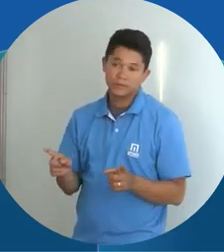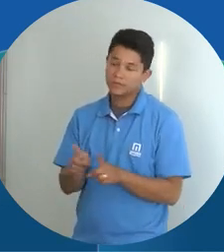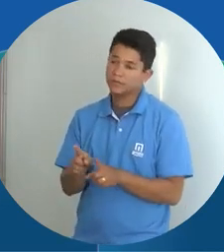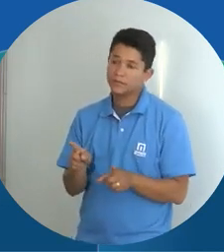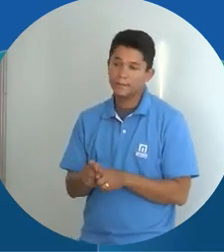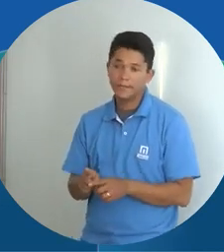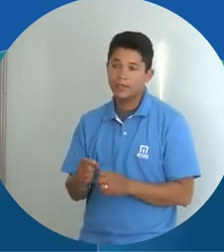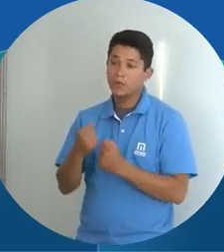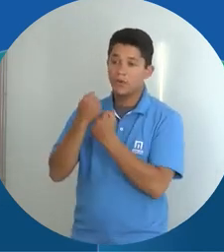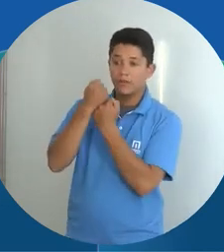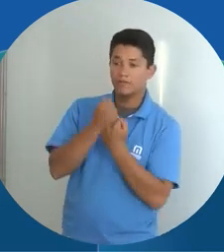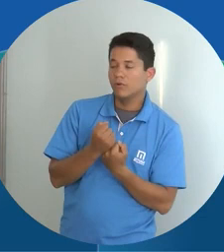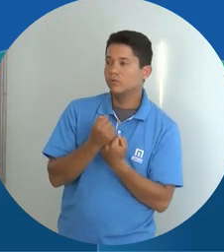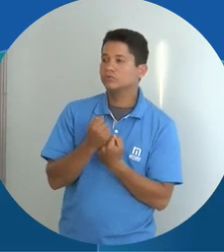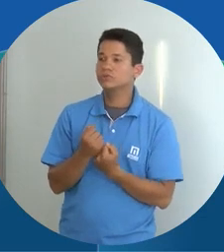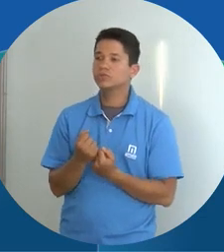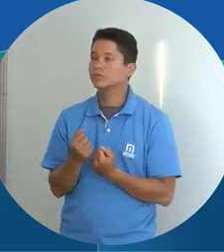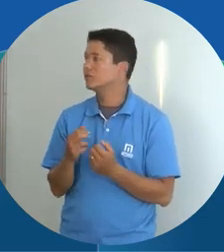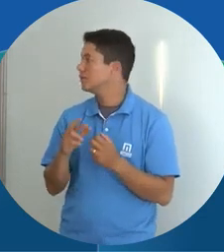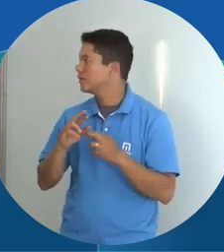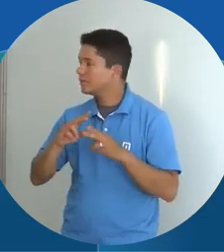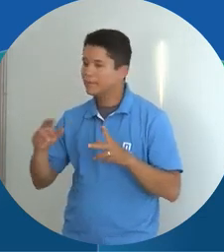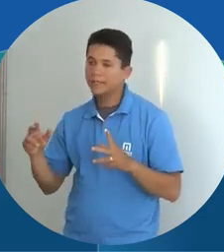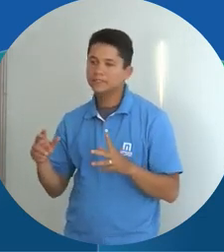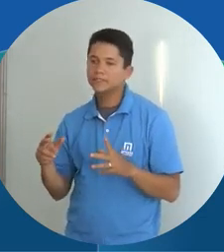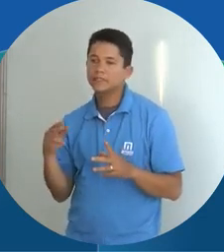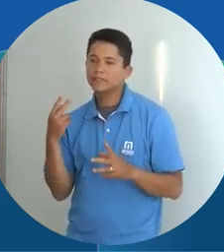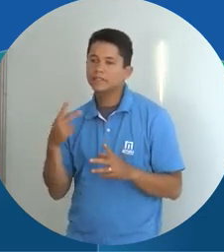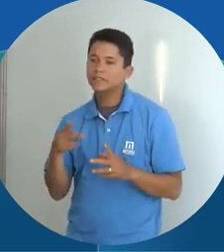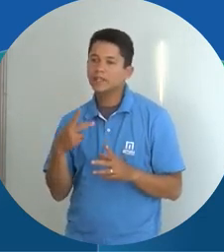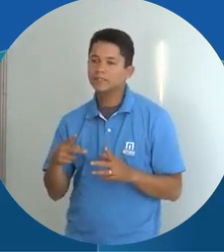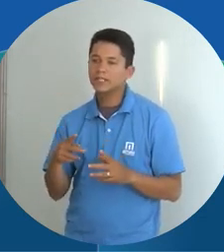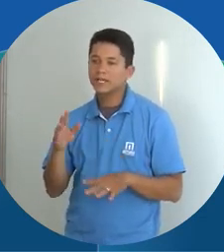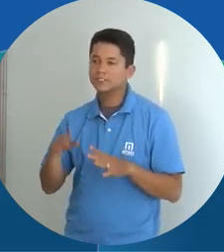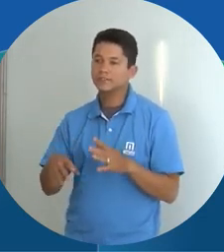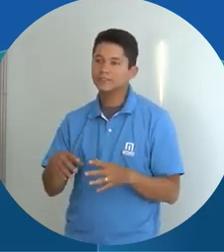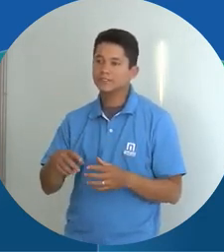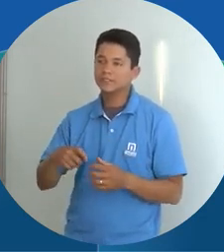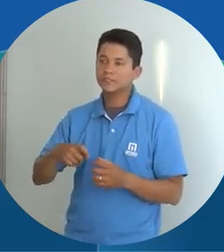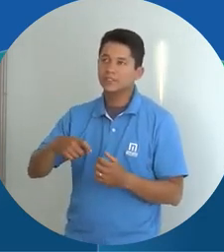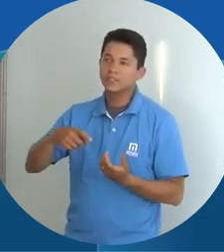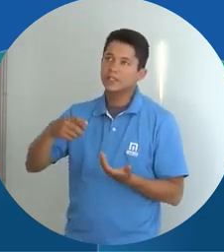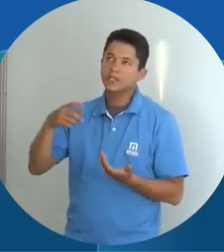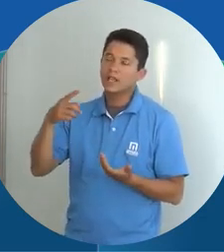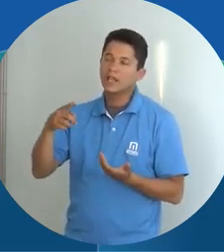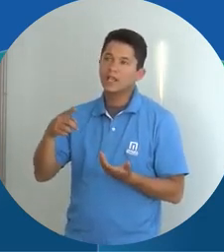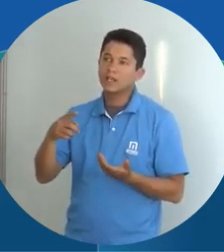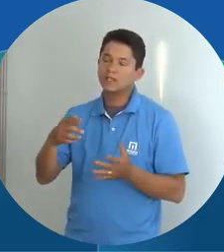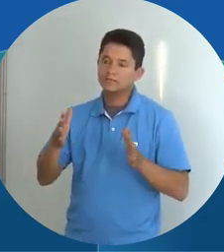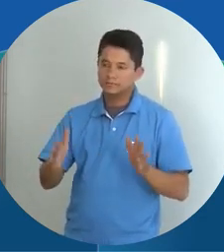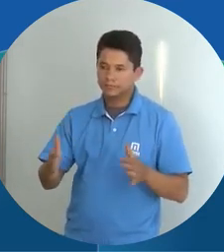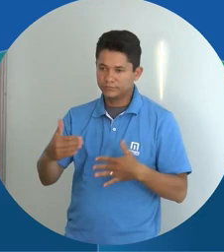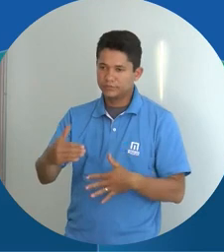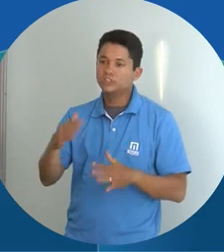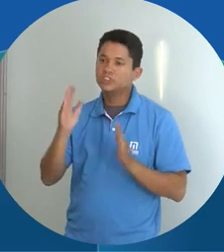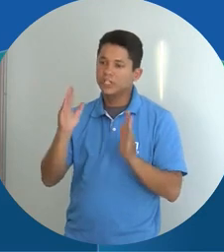mas a particularidade, pelas rigezas diferentes, às vezes numa fundação existente e da presso,